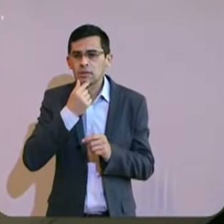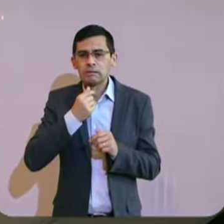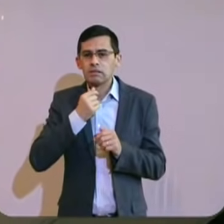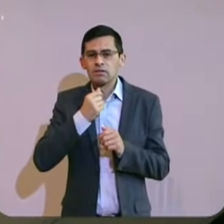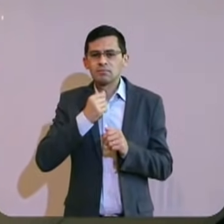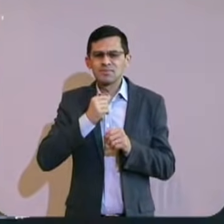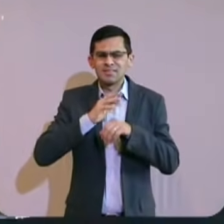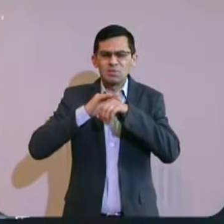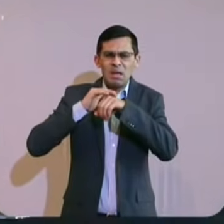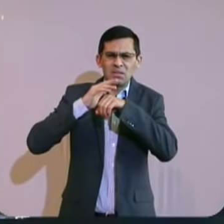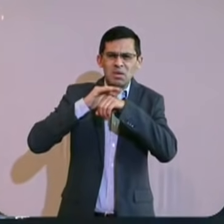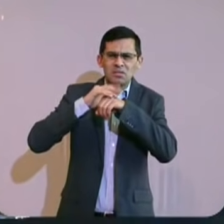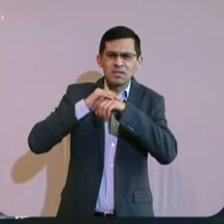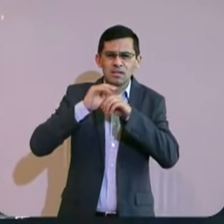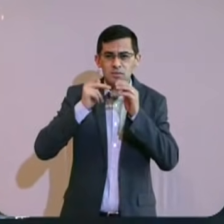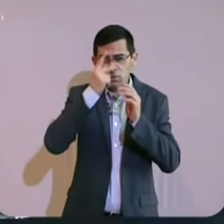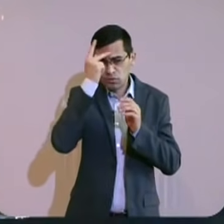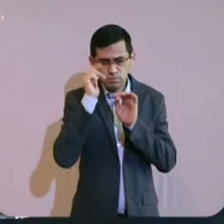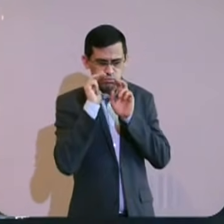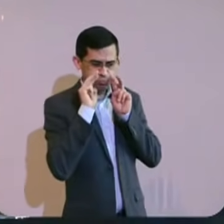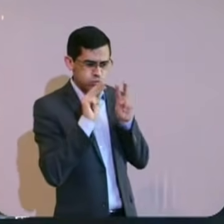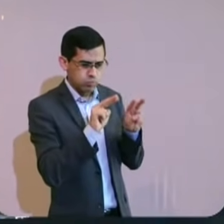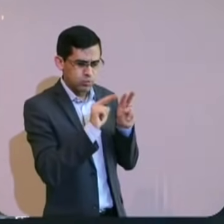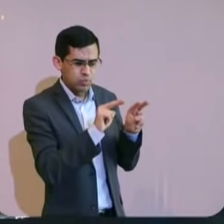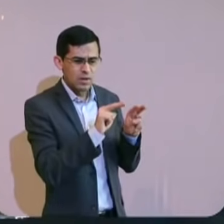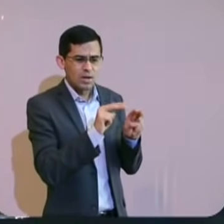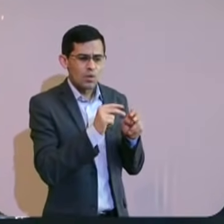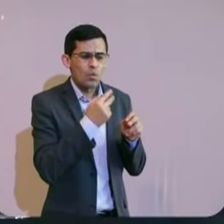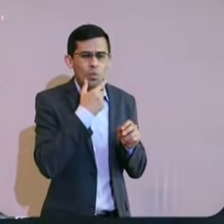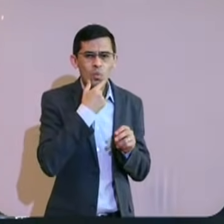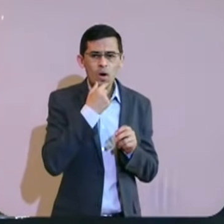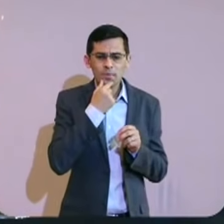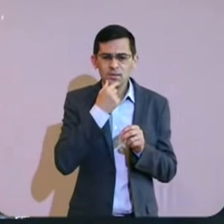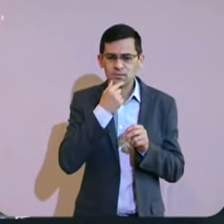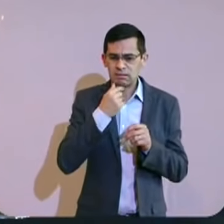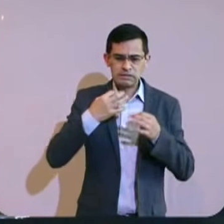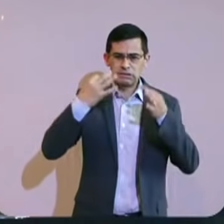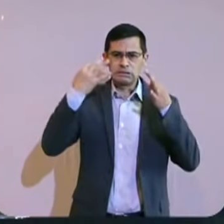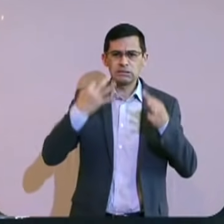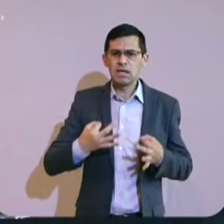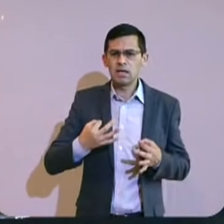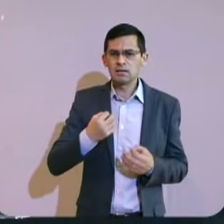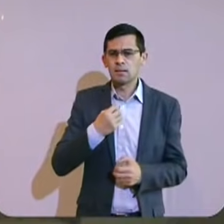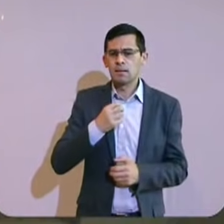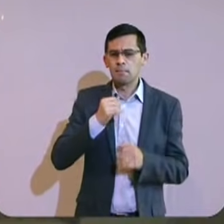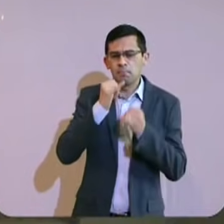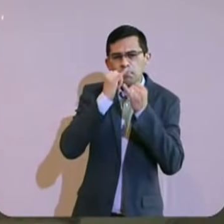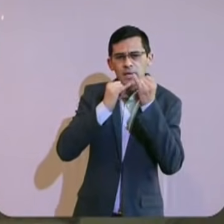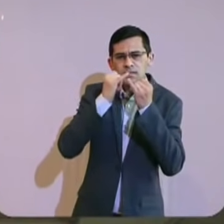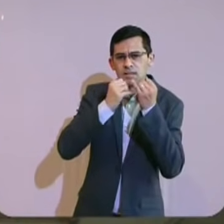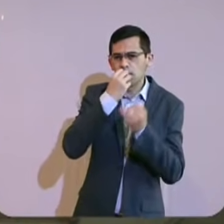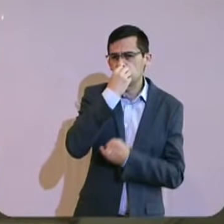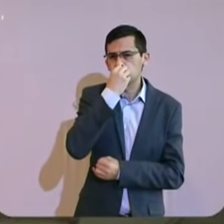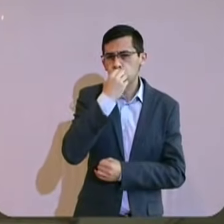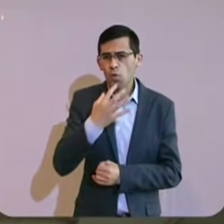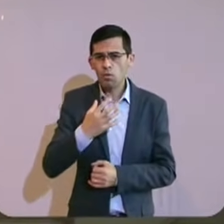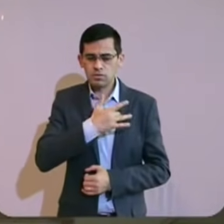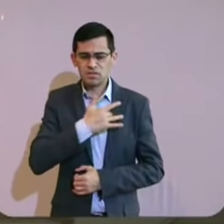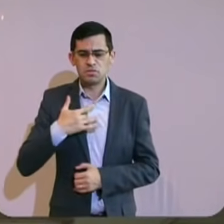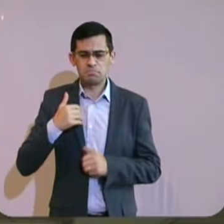melhorava. E todo mundo olhava para aquele paciente, ele estava perfeito, estava tudo